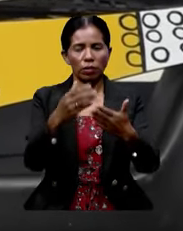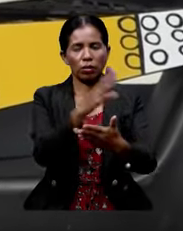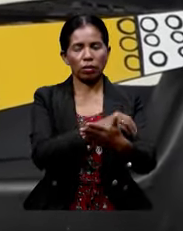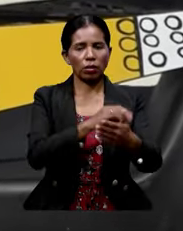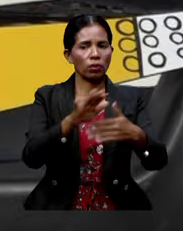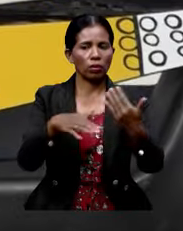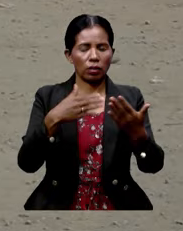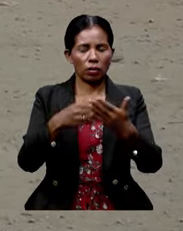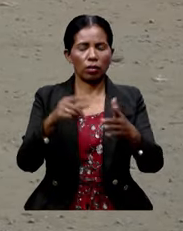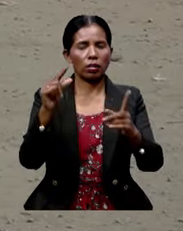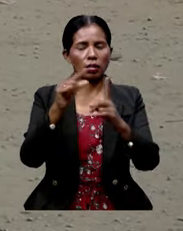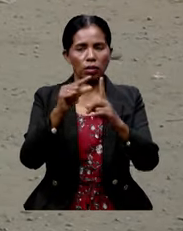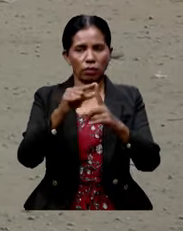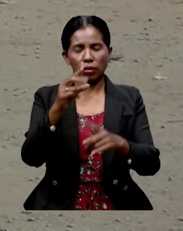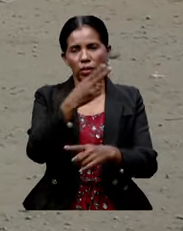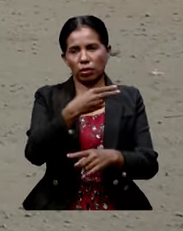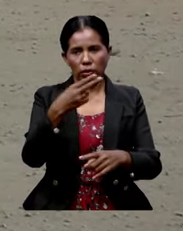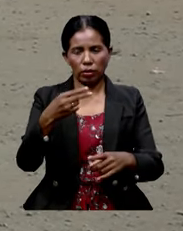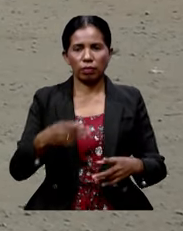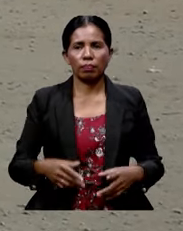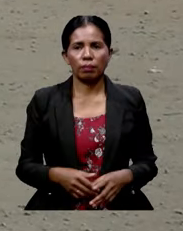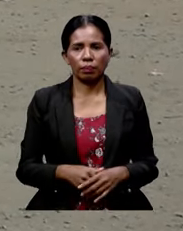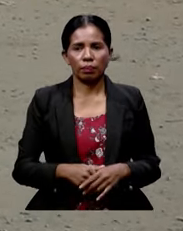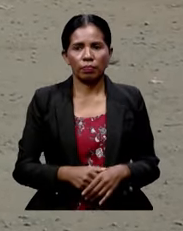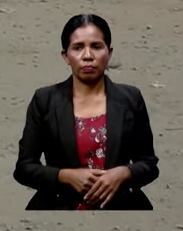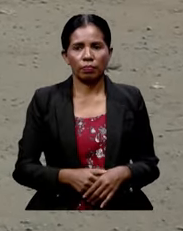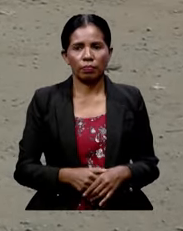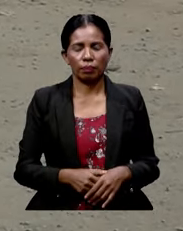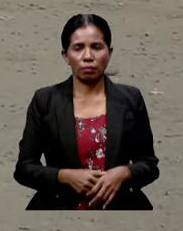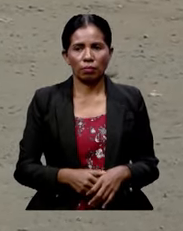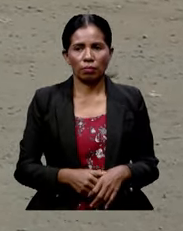maioria Holian, Indonésia. Emerenciana Martins, Lamberto da Silva, GMN.